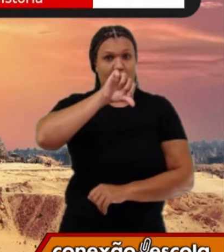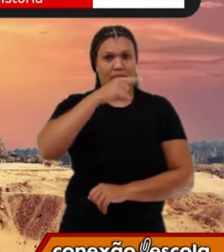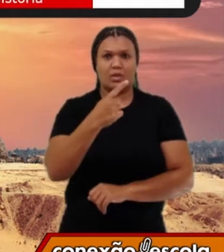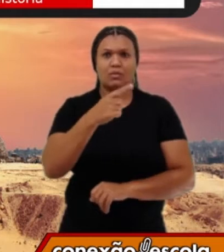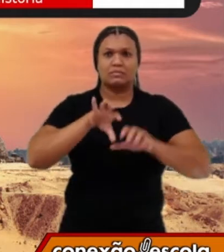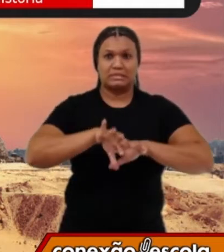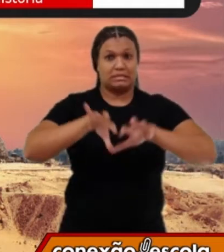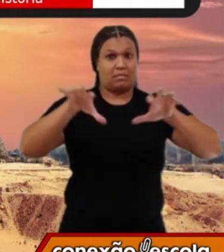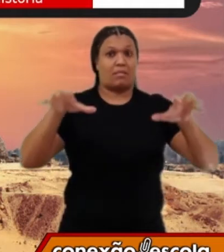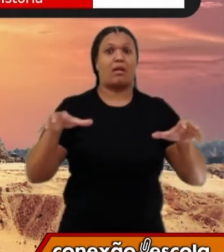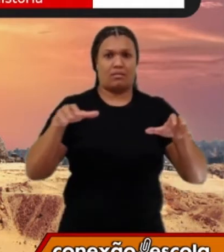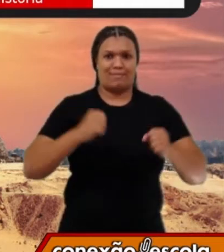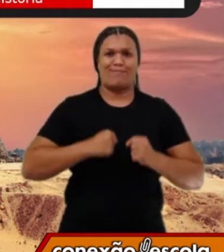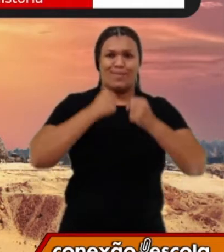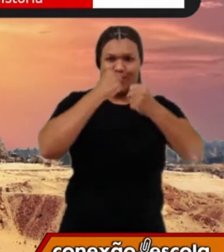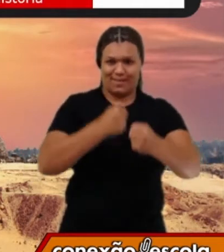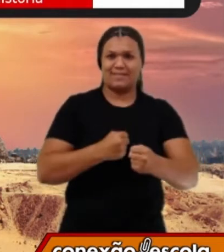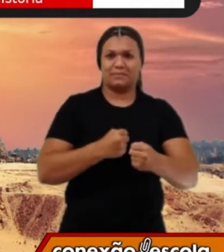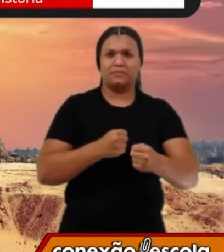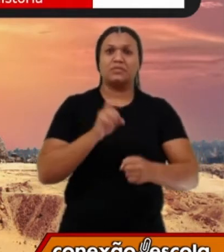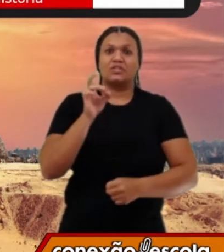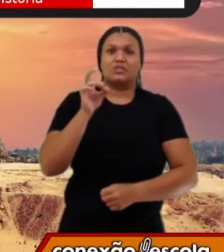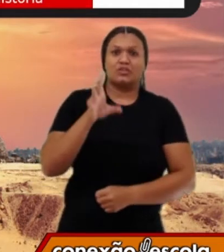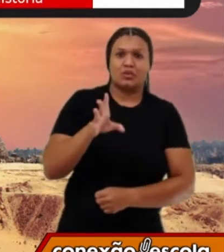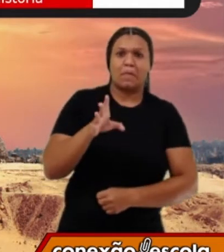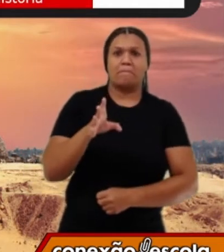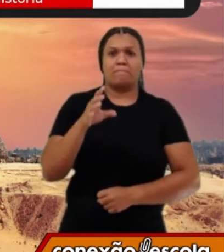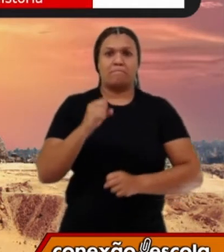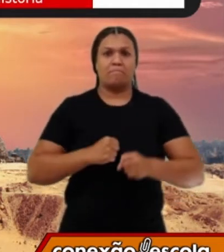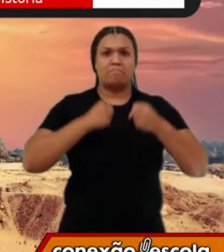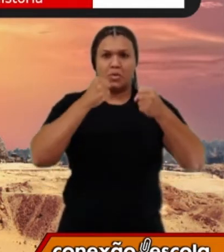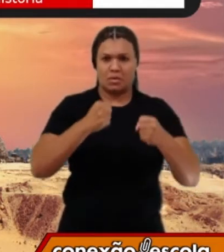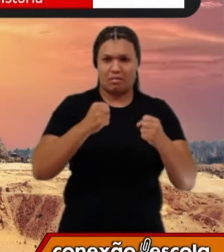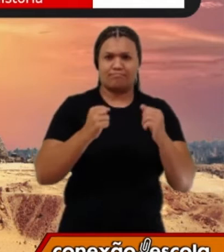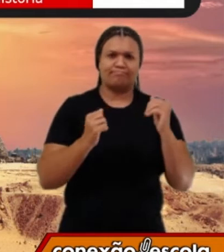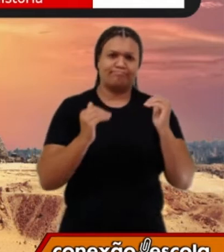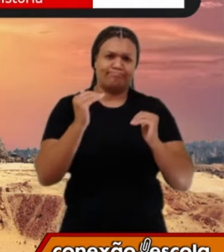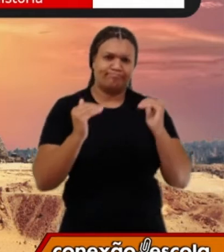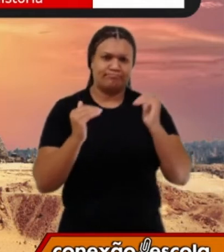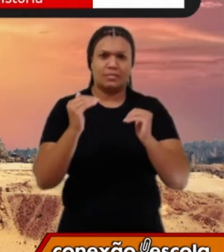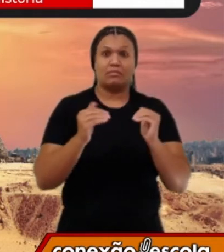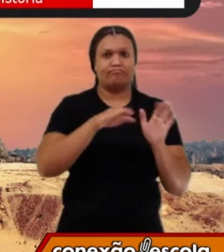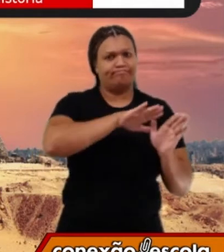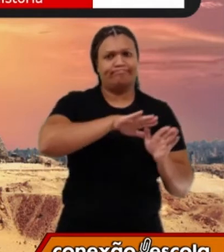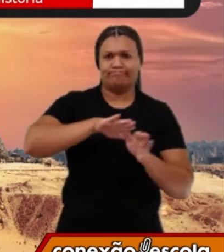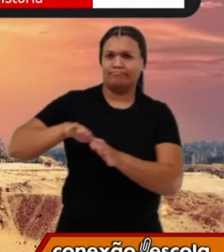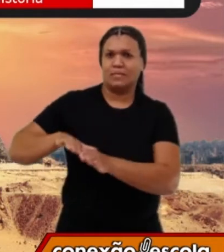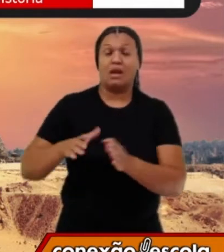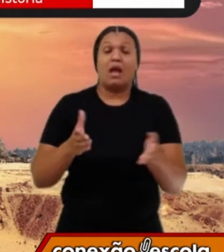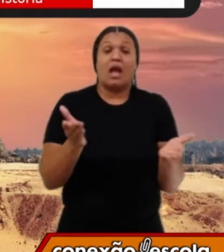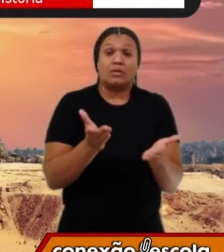divisão dos poderes. Não tínhamos mais o poder moderador, ele deixa de existir e agora passa a existir